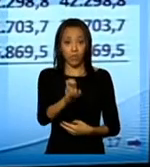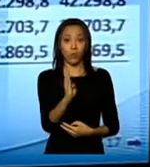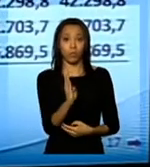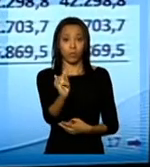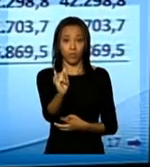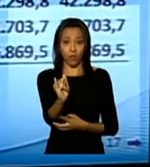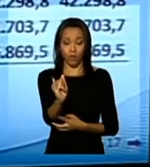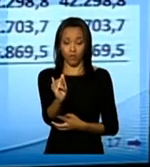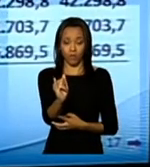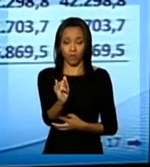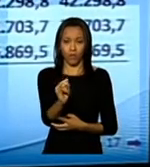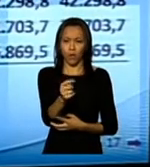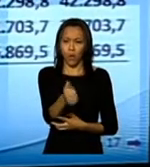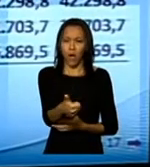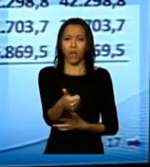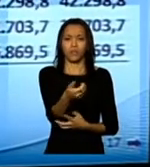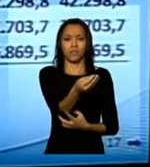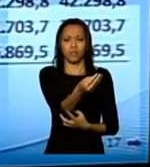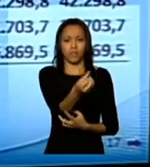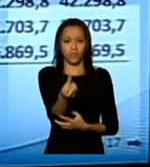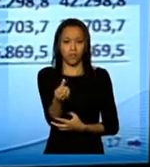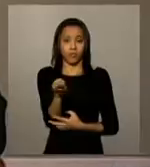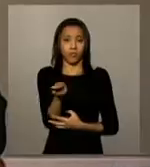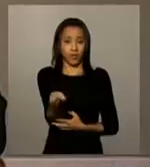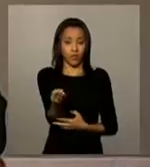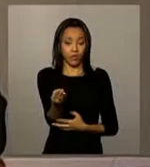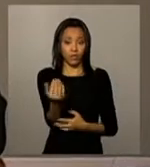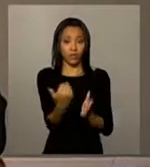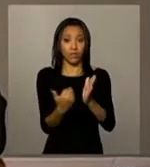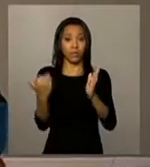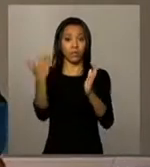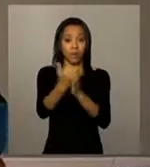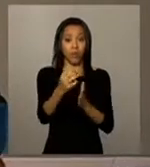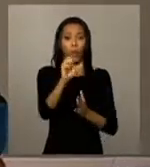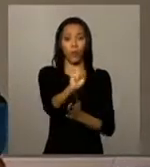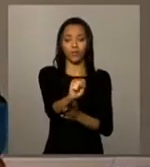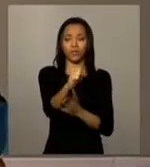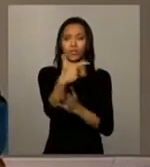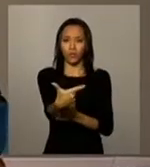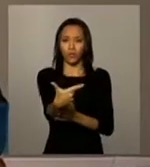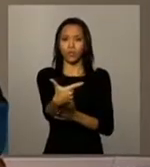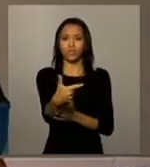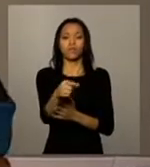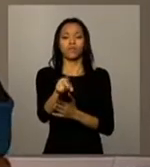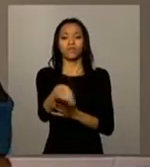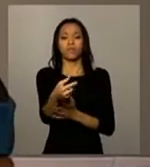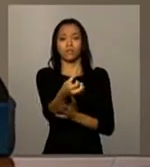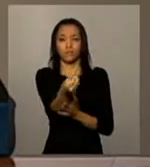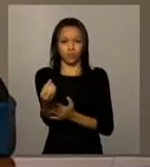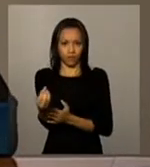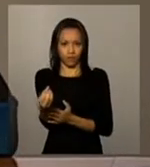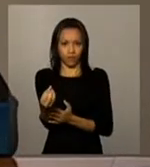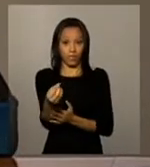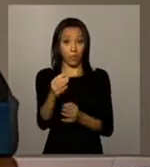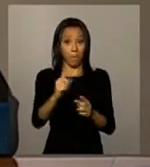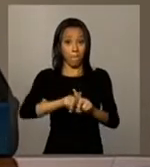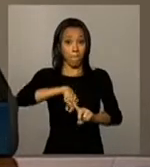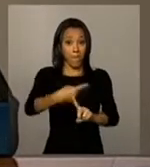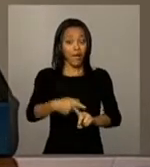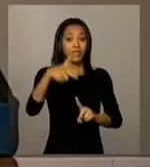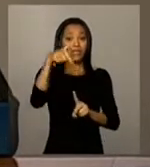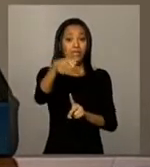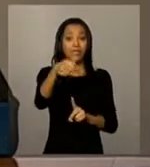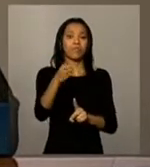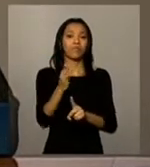75 bilhões, quase 600 milhões, e passa para 82.600, portanto, mais 7 bilhões de